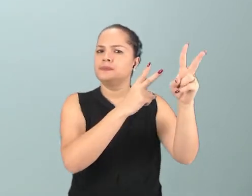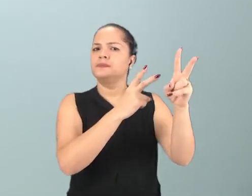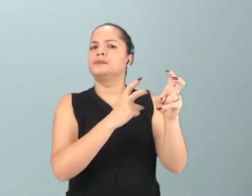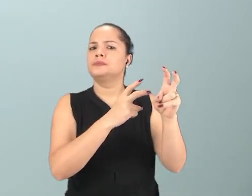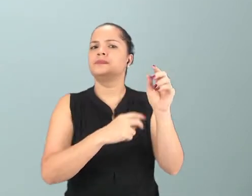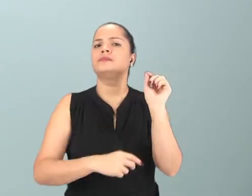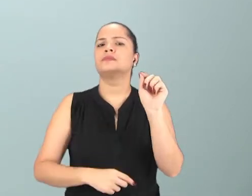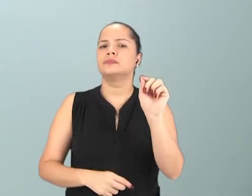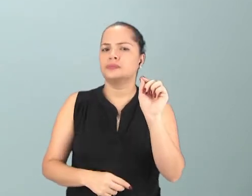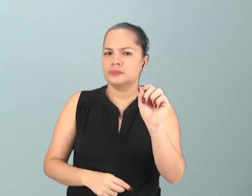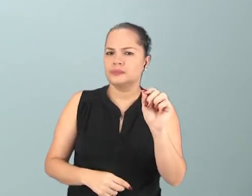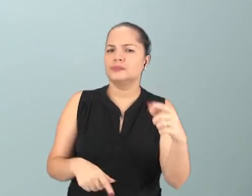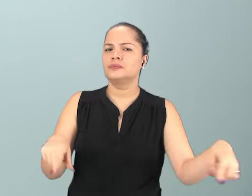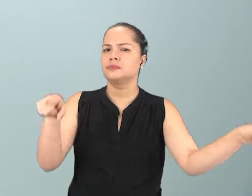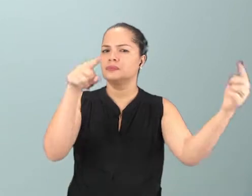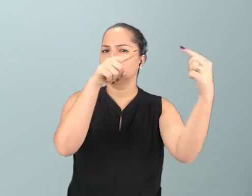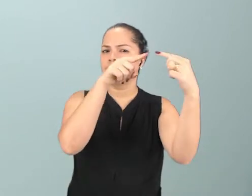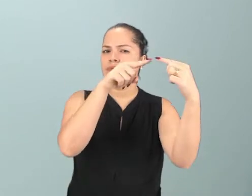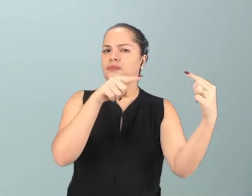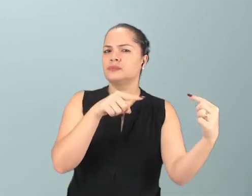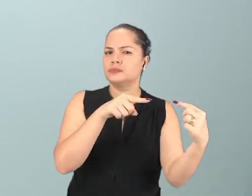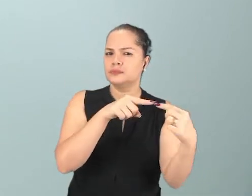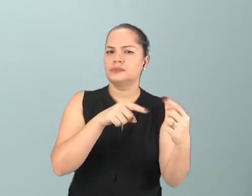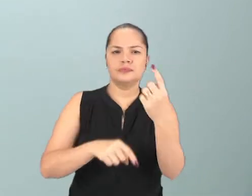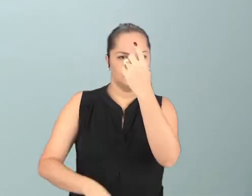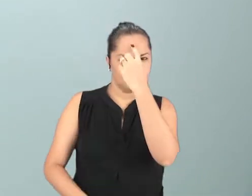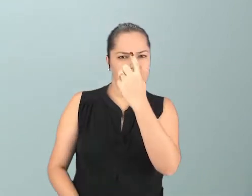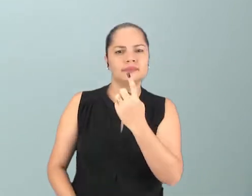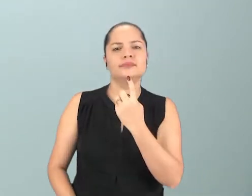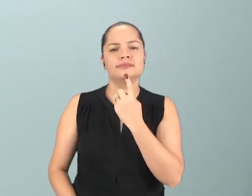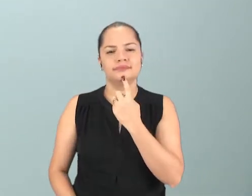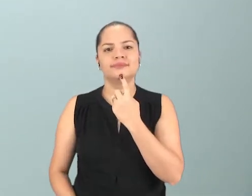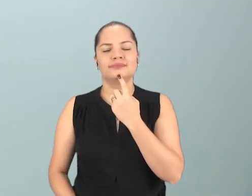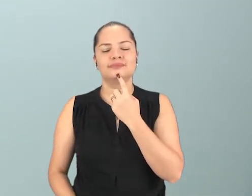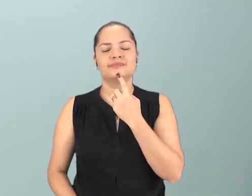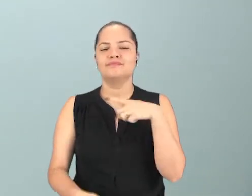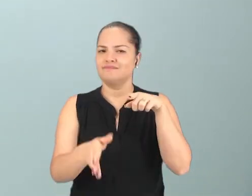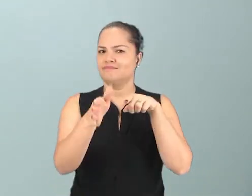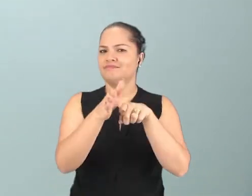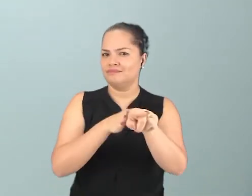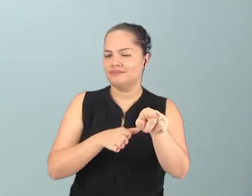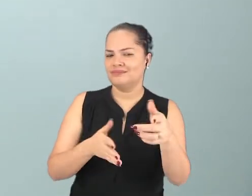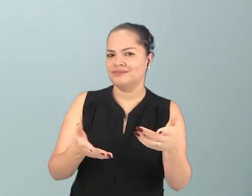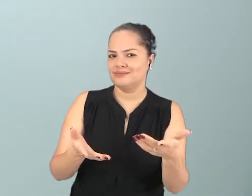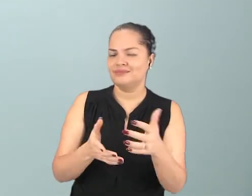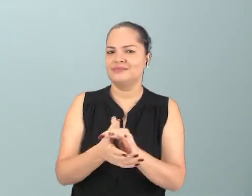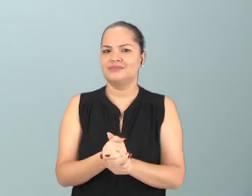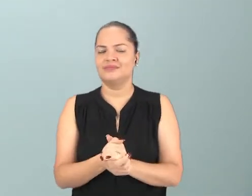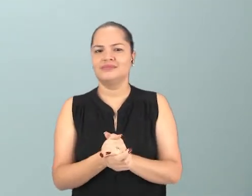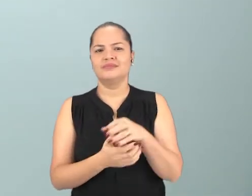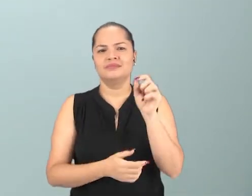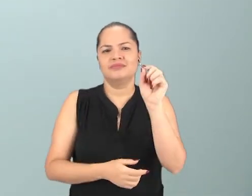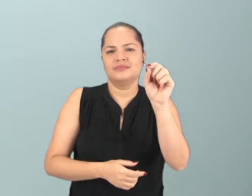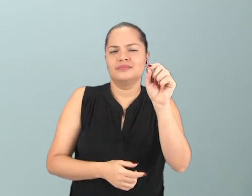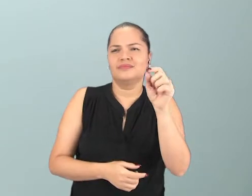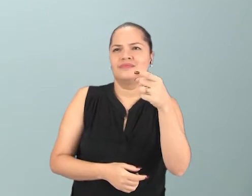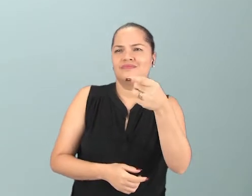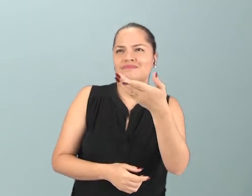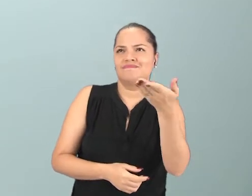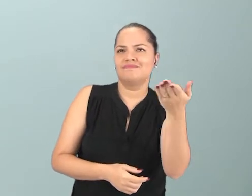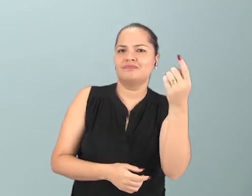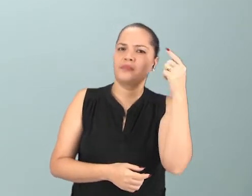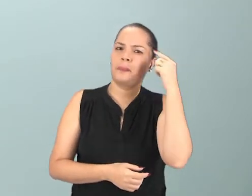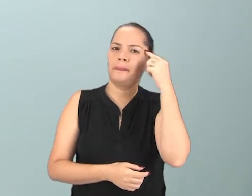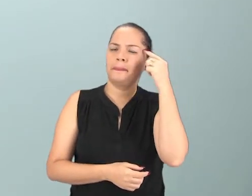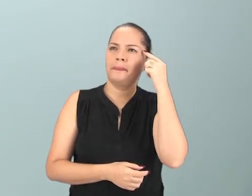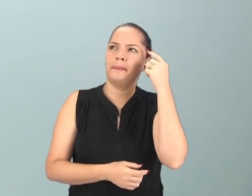a mais e a relação entre essas imagens? Agora eu faço outra pergunta. O que você acha que elas